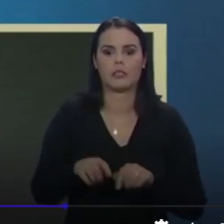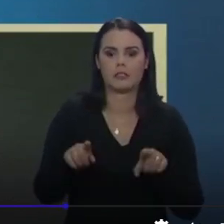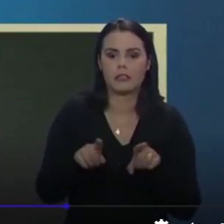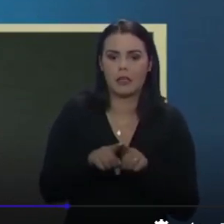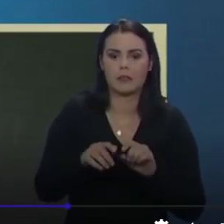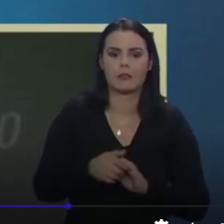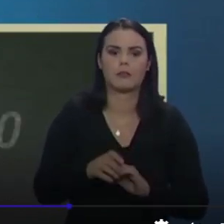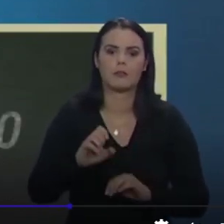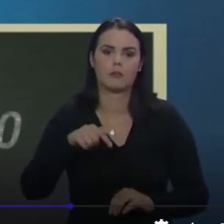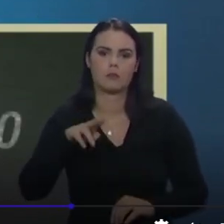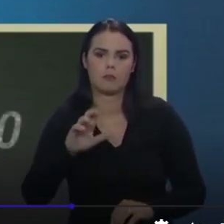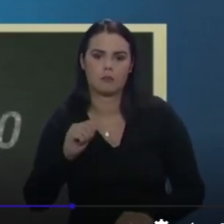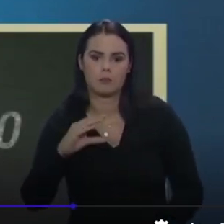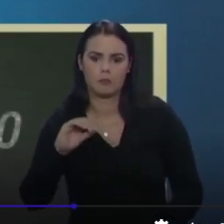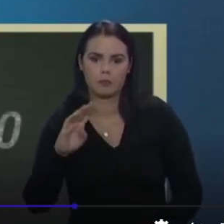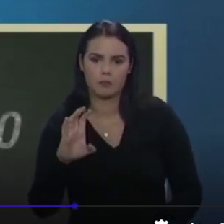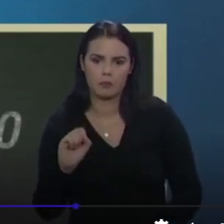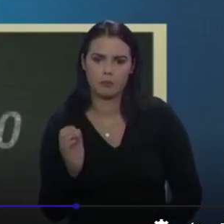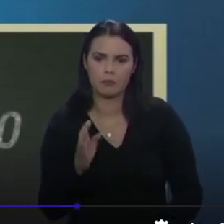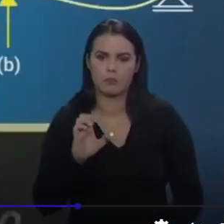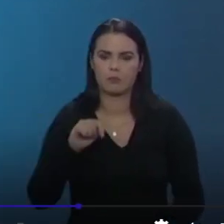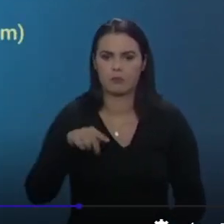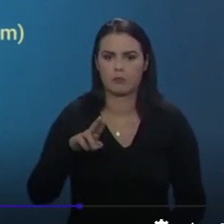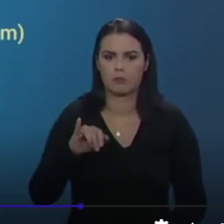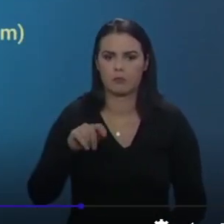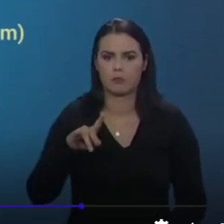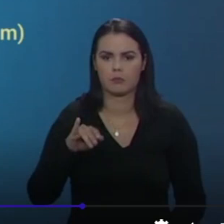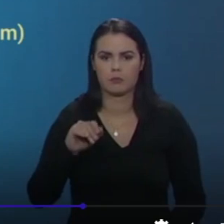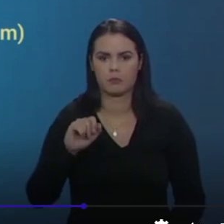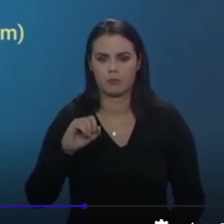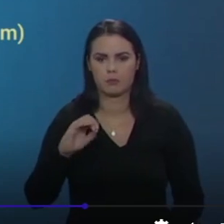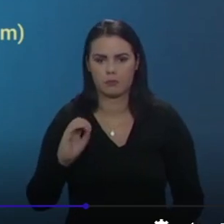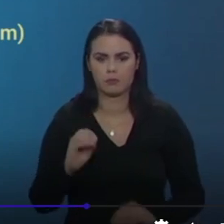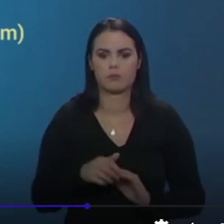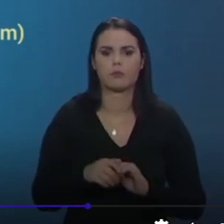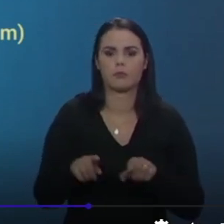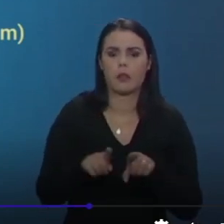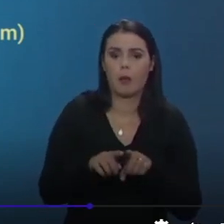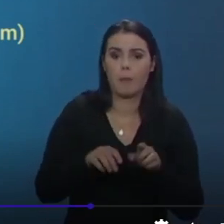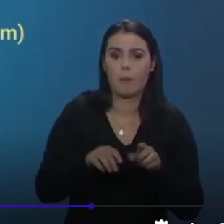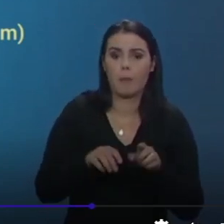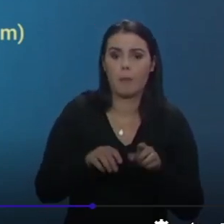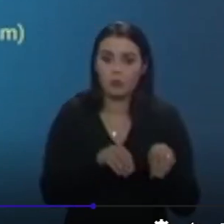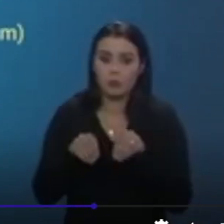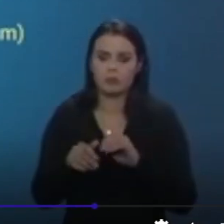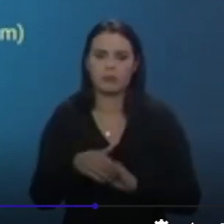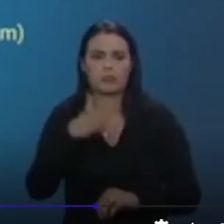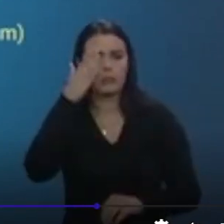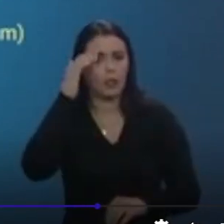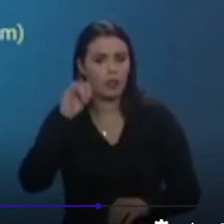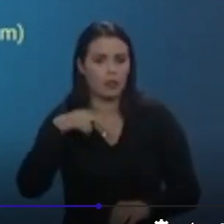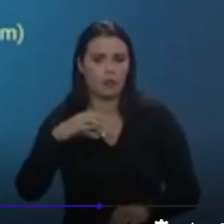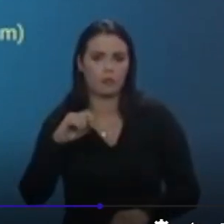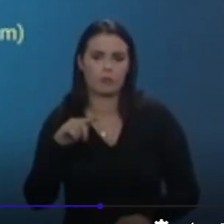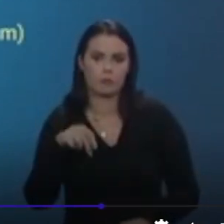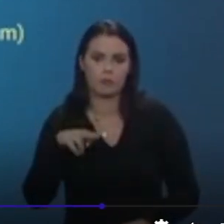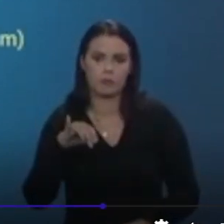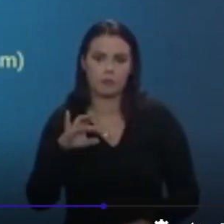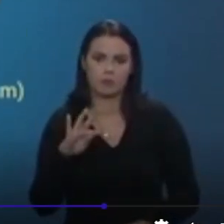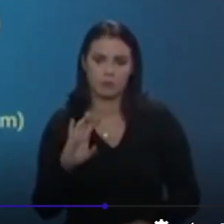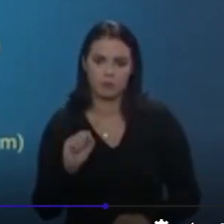de equações de equilíbrio para o método dos deslocamentos. E dessa forma, determinar as incógnitas e resolver a estrutura